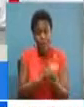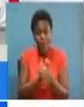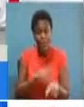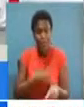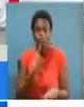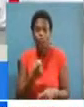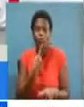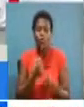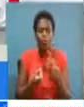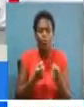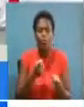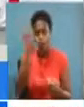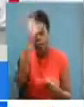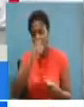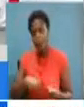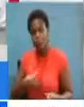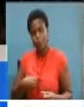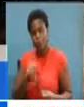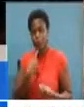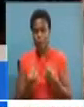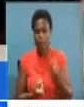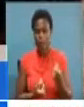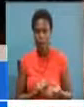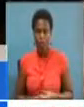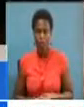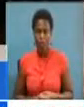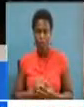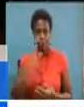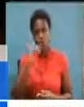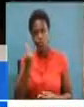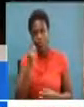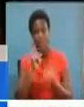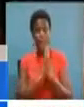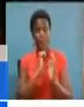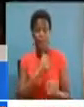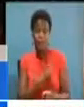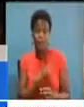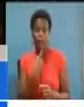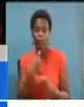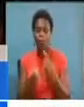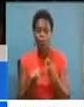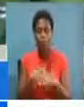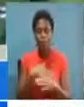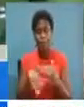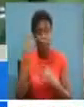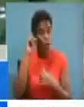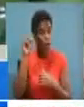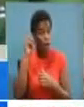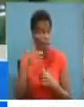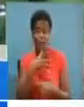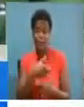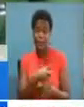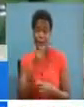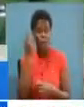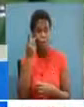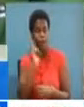ao governante as suas preocupações. Jovens de Santa Catarina levantam questões que consideram relevantes para a